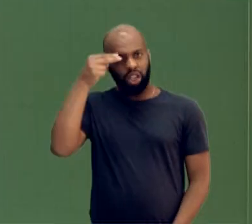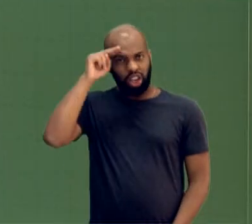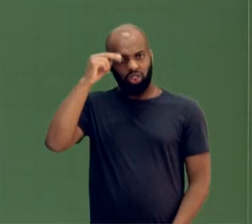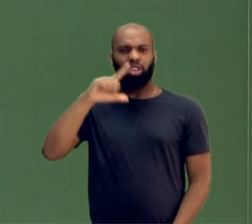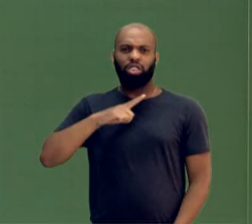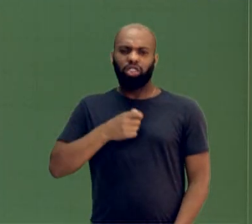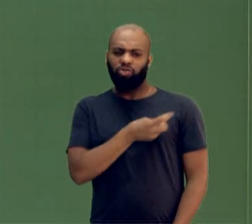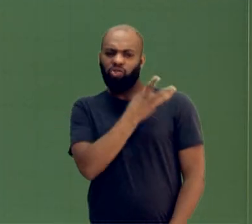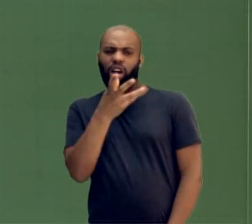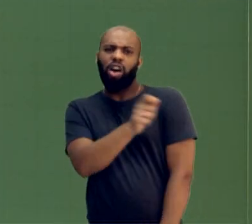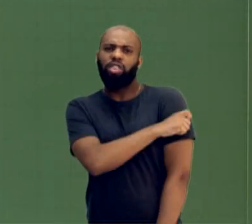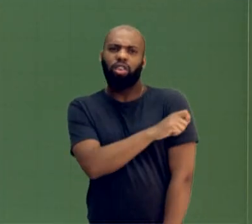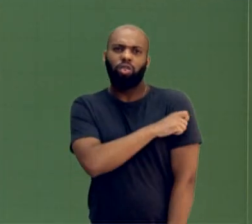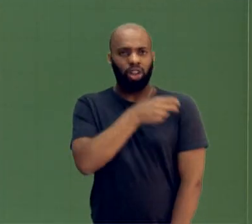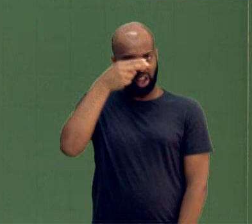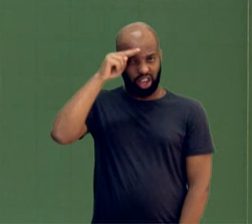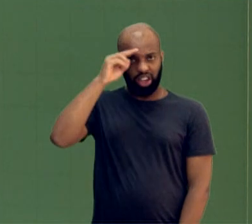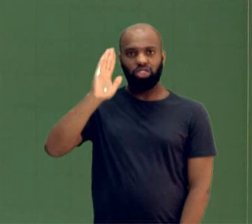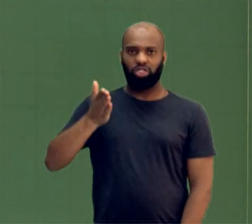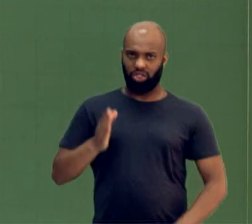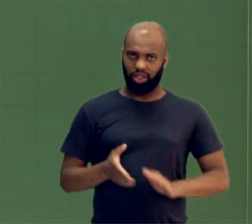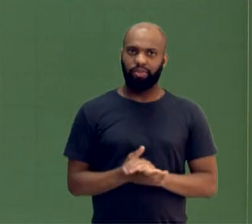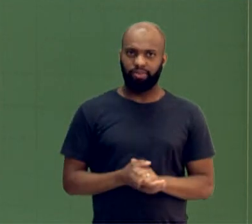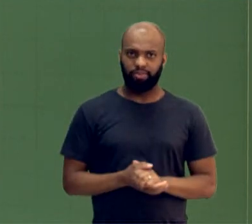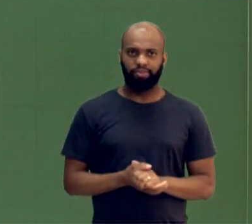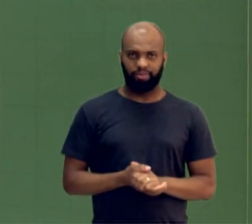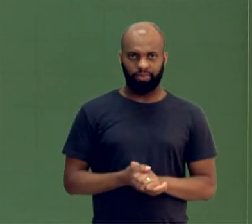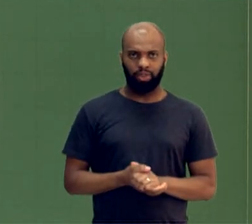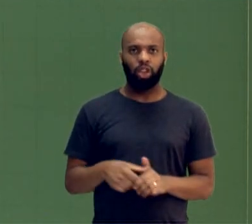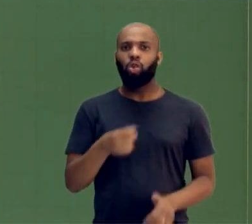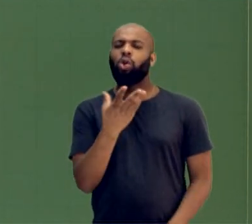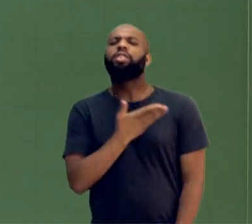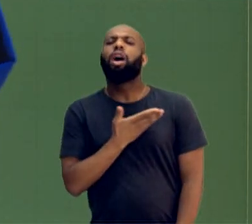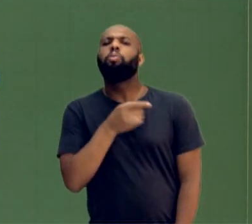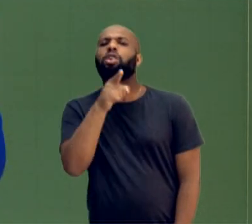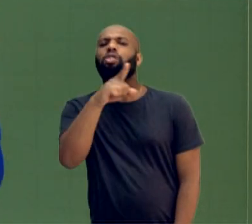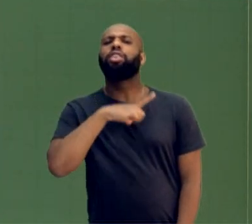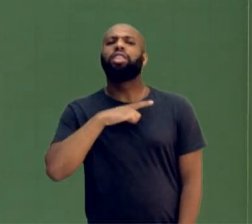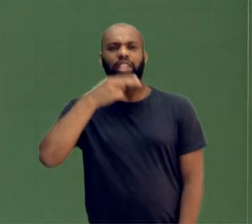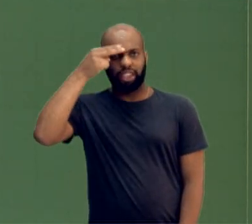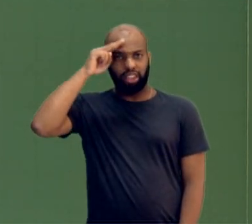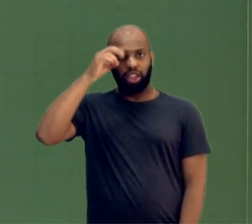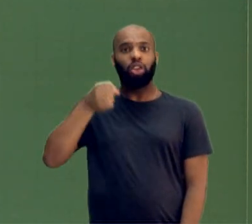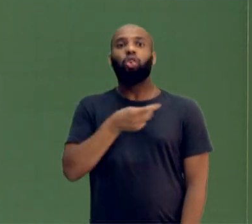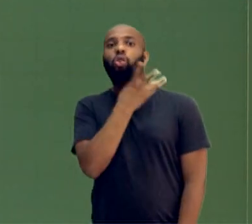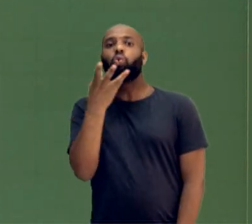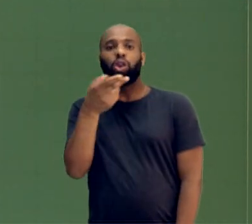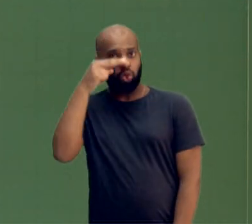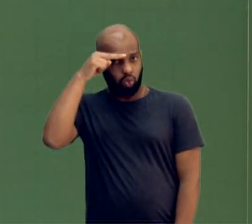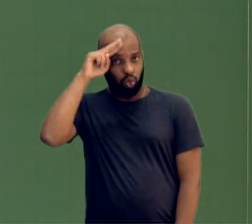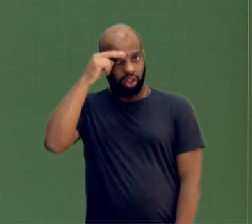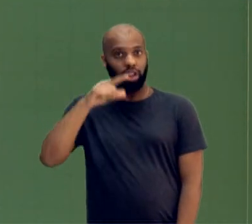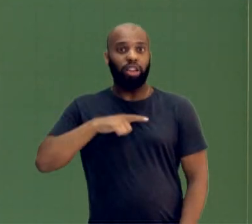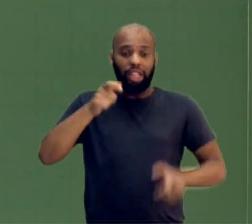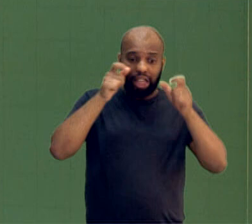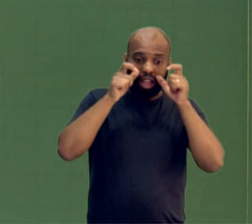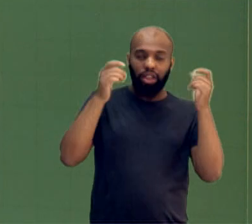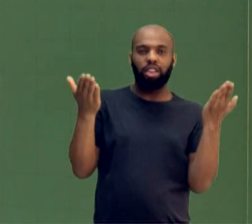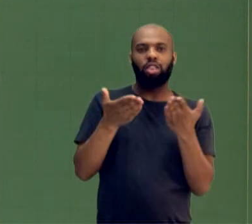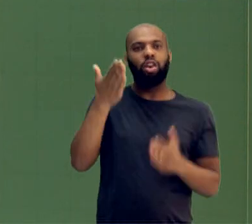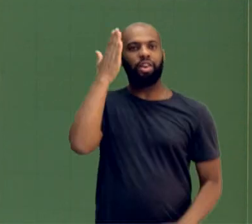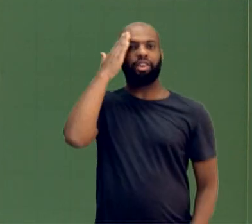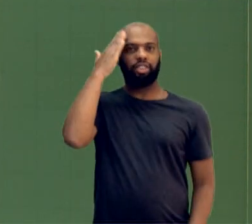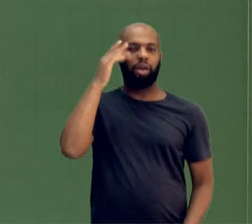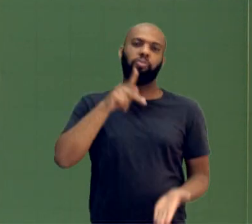tive? Quantos colegas haitianos se tiveram? Ou quantos haitianos estão assistindo nesse momento, né? E sabem da realidade em relação a